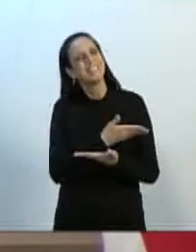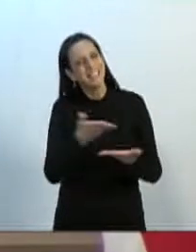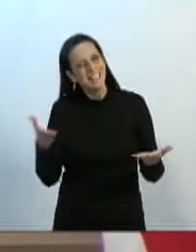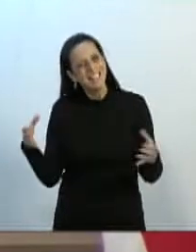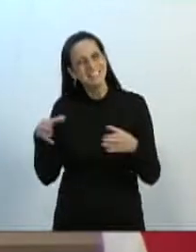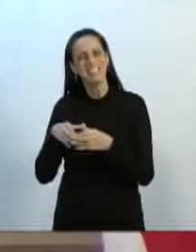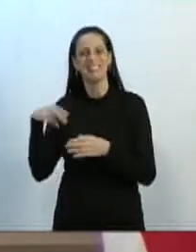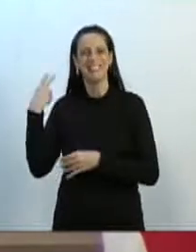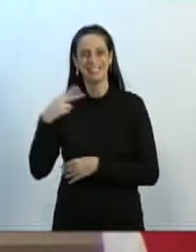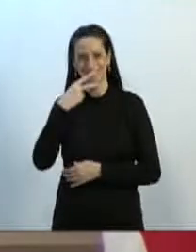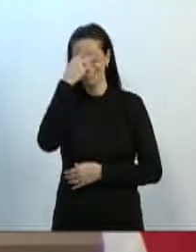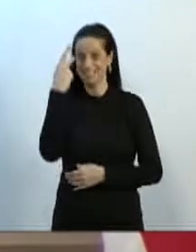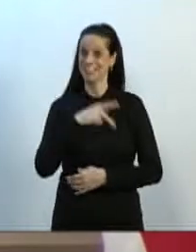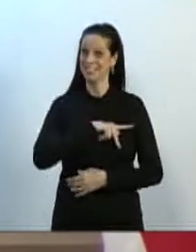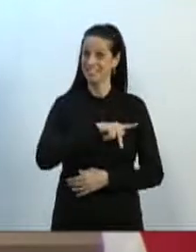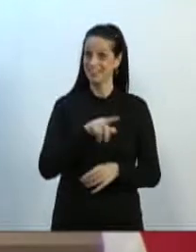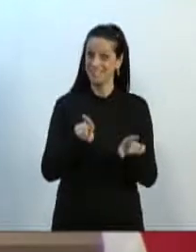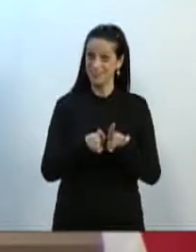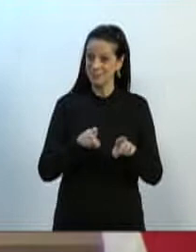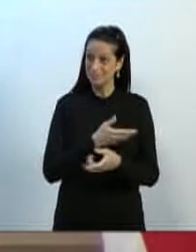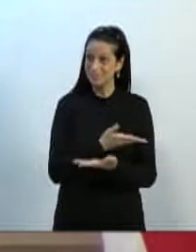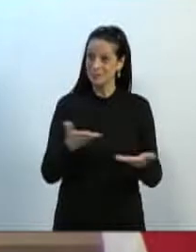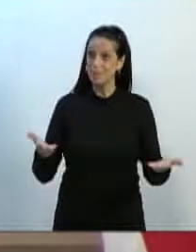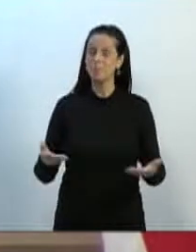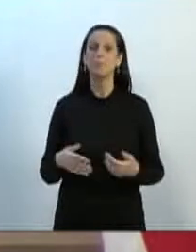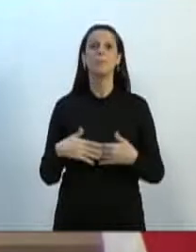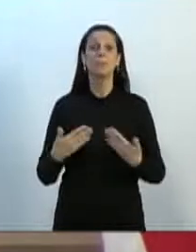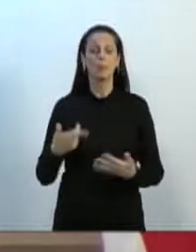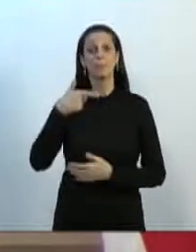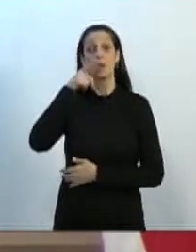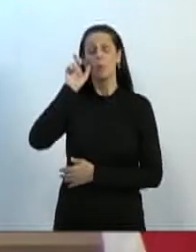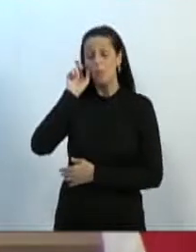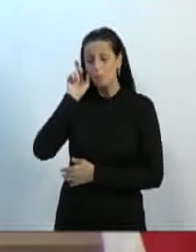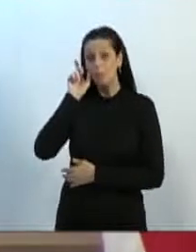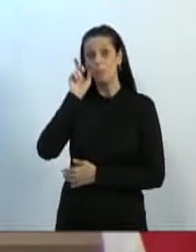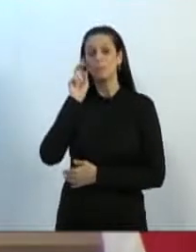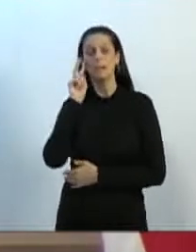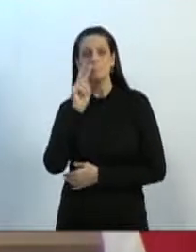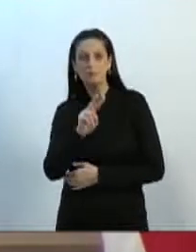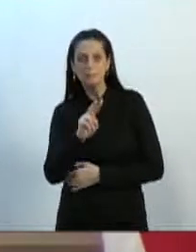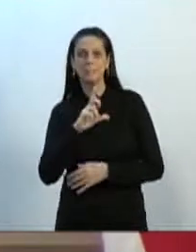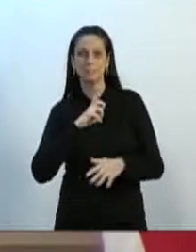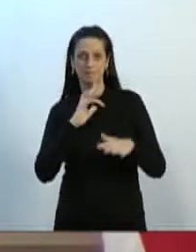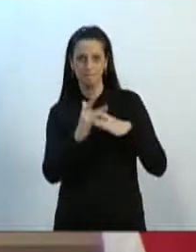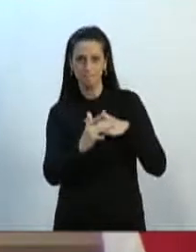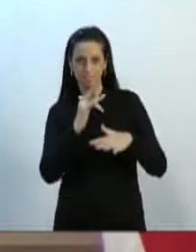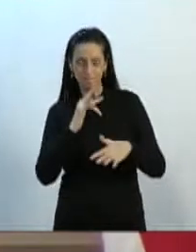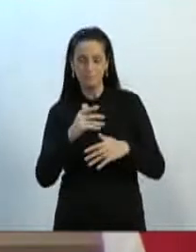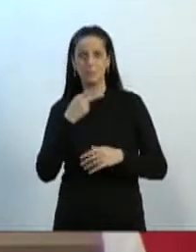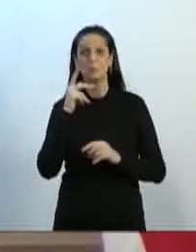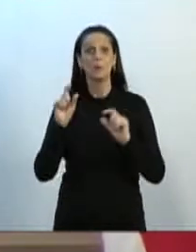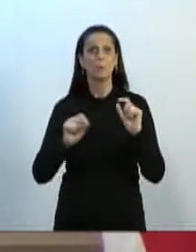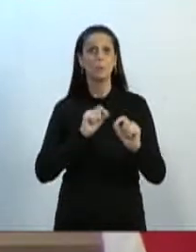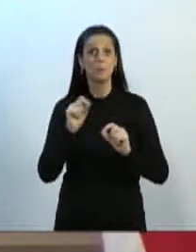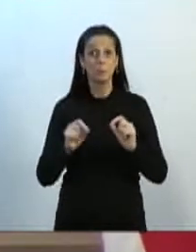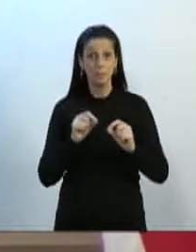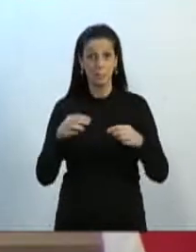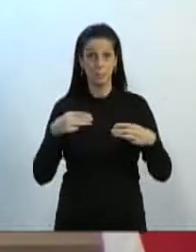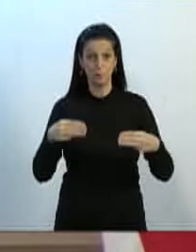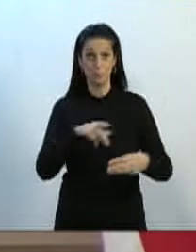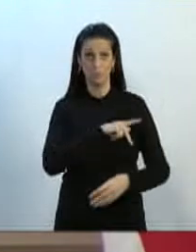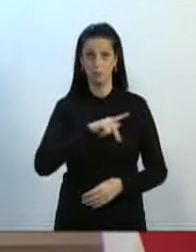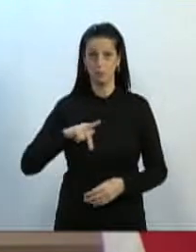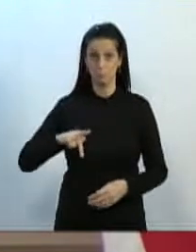problema, que foi trazido ontem pelos meios de comunicação, que o Ministério Público